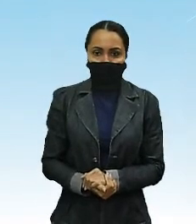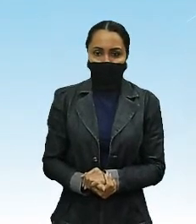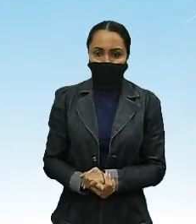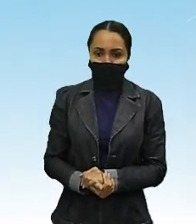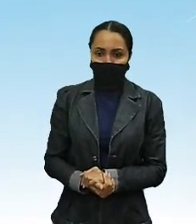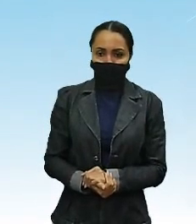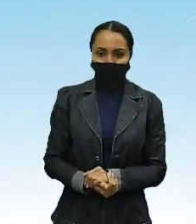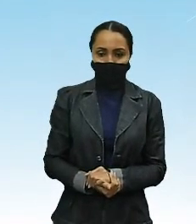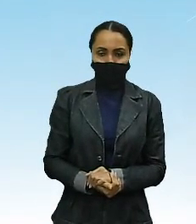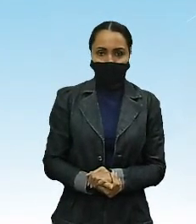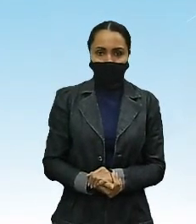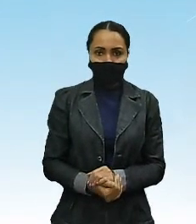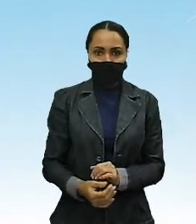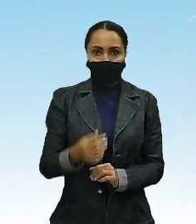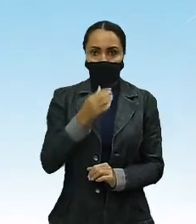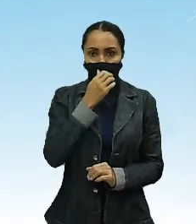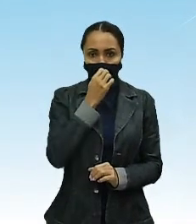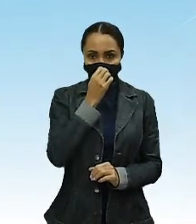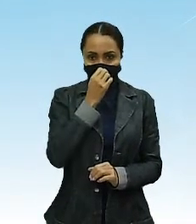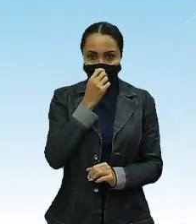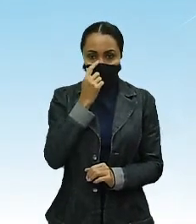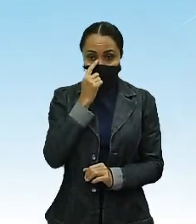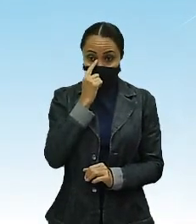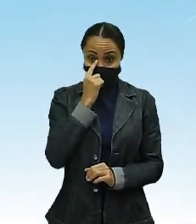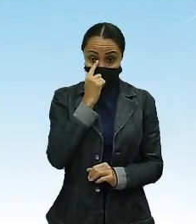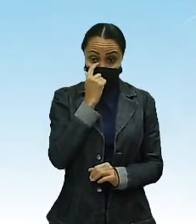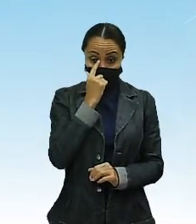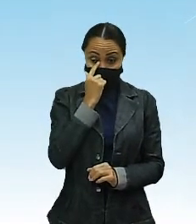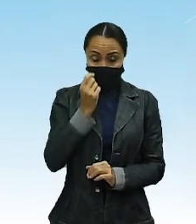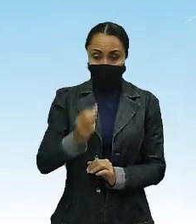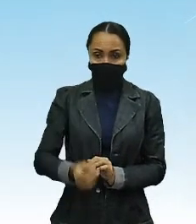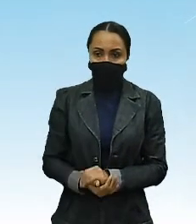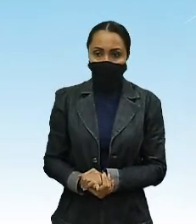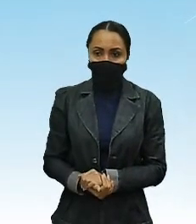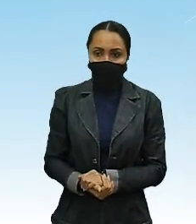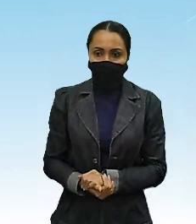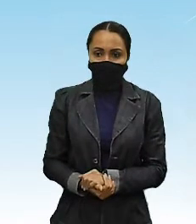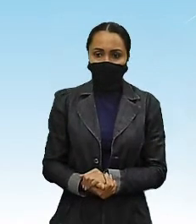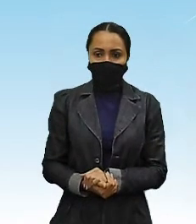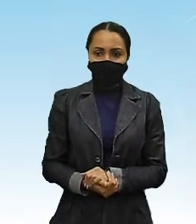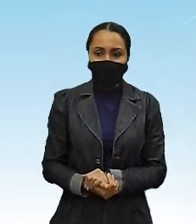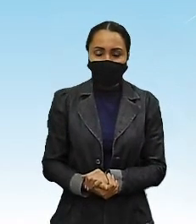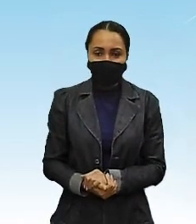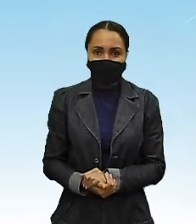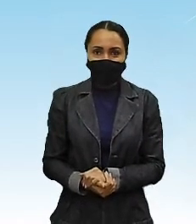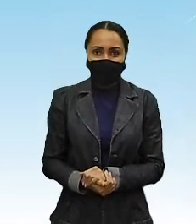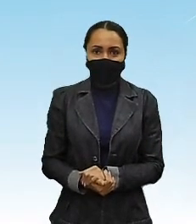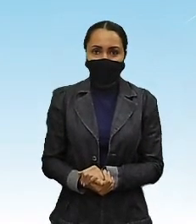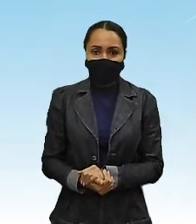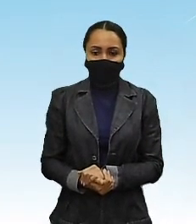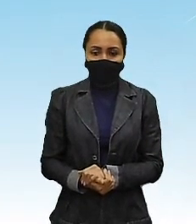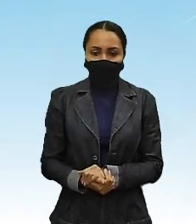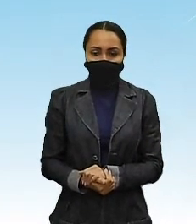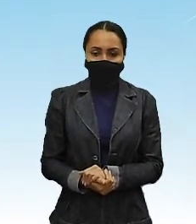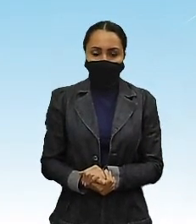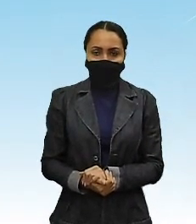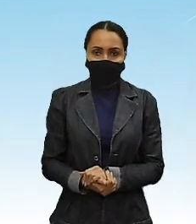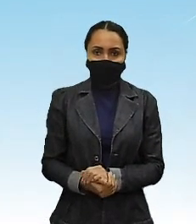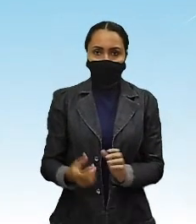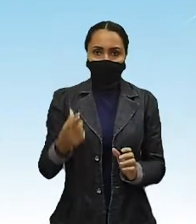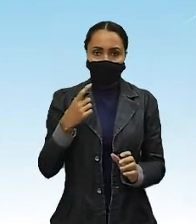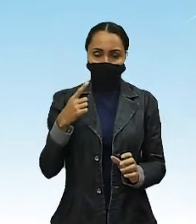é normal, não se assusta não, que você não é diferente, não é um extraterrestre, todo ser humano tem essa particularidade. E